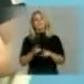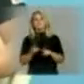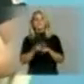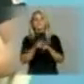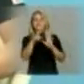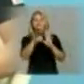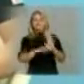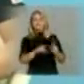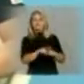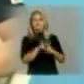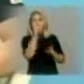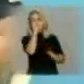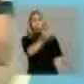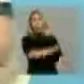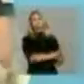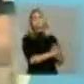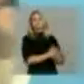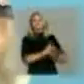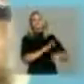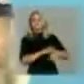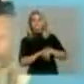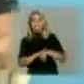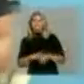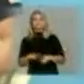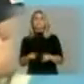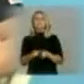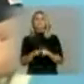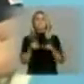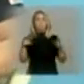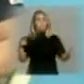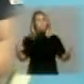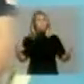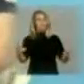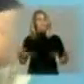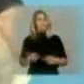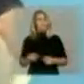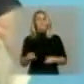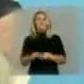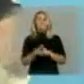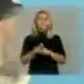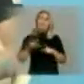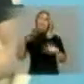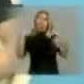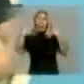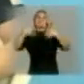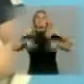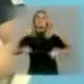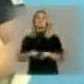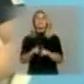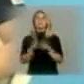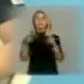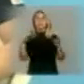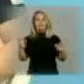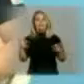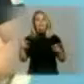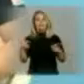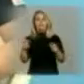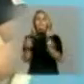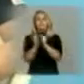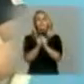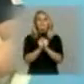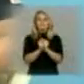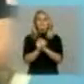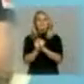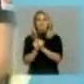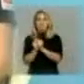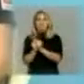em torno dessa doença, da hanseníase como um todo. E tem um outro desafio que está associado ao